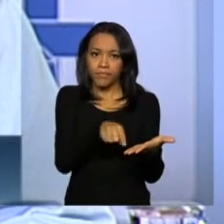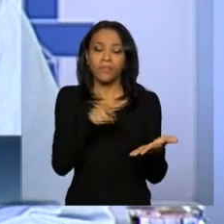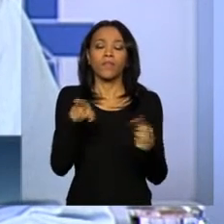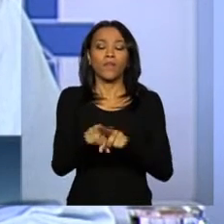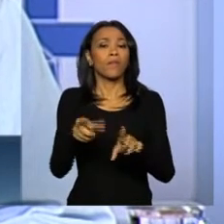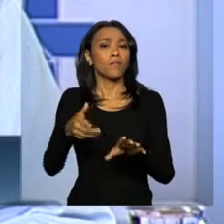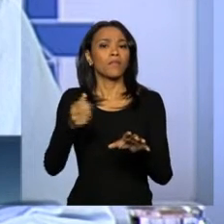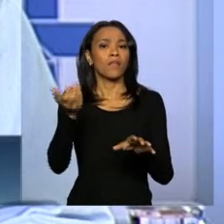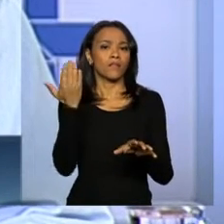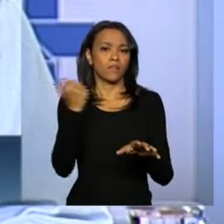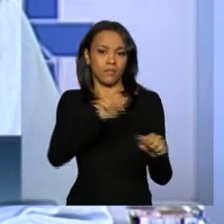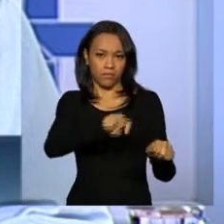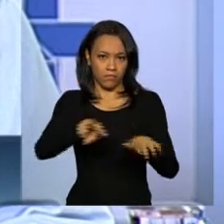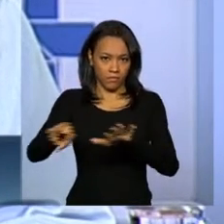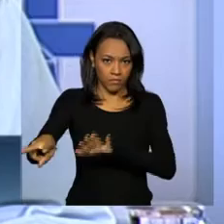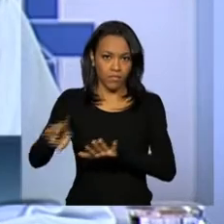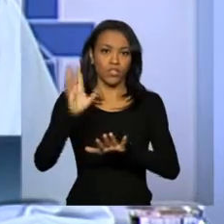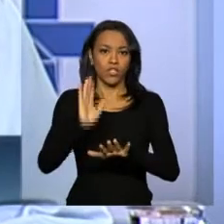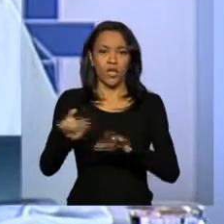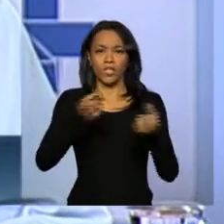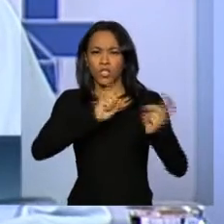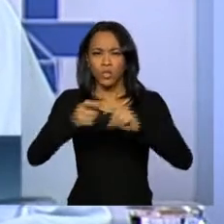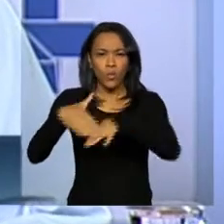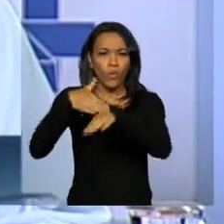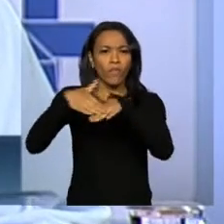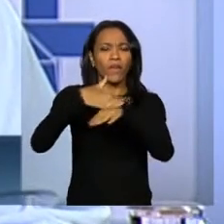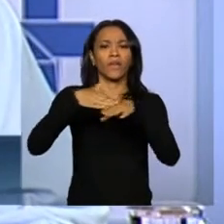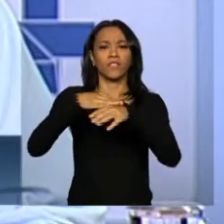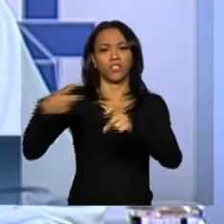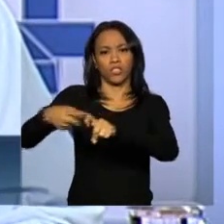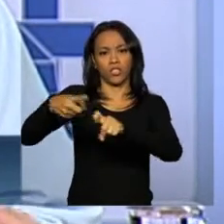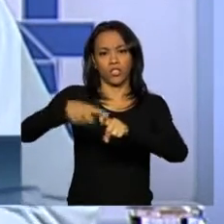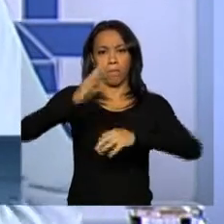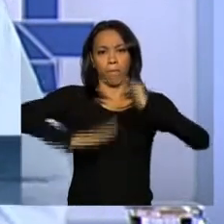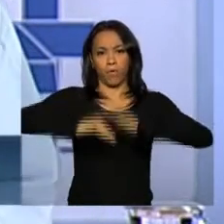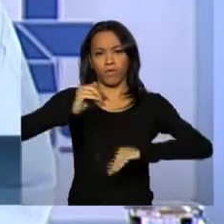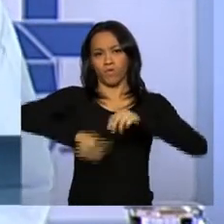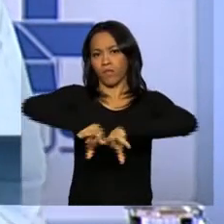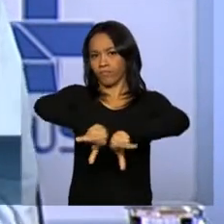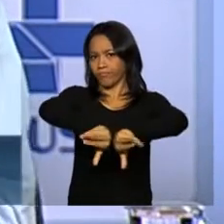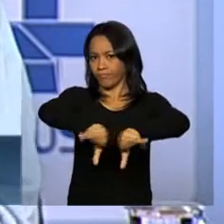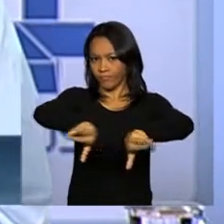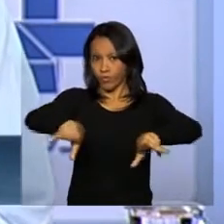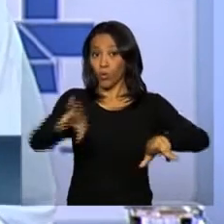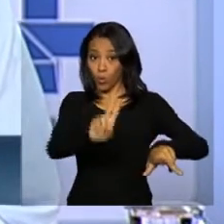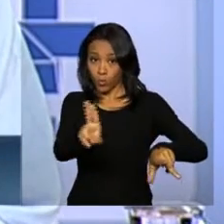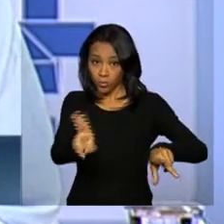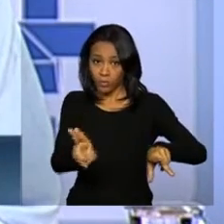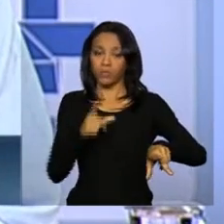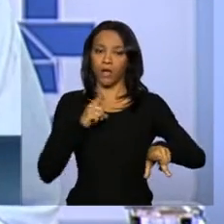outra semana. Inclusive, o nome desses especialistas consta do protocolo.